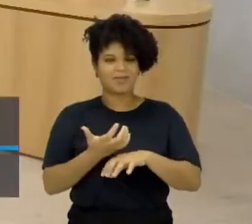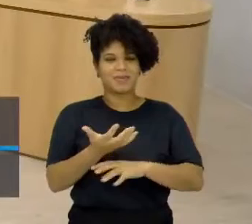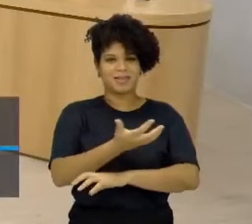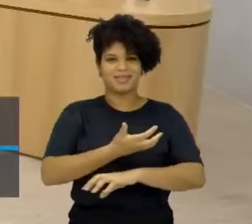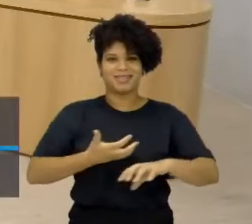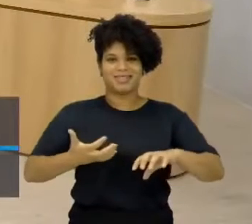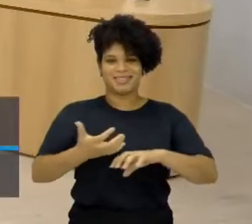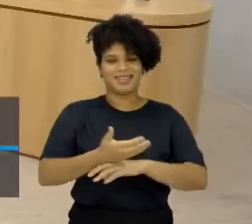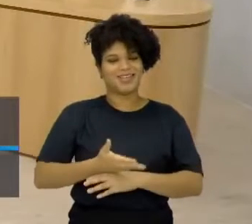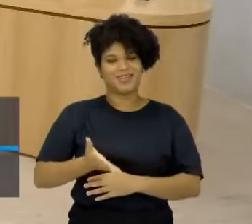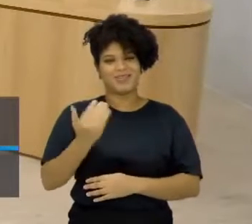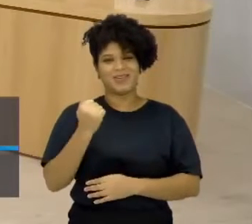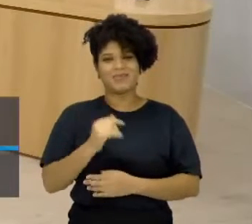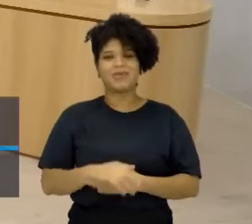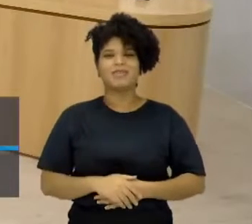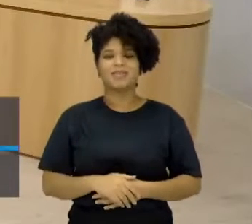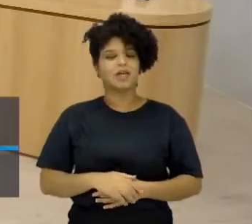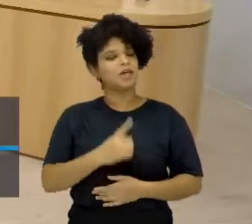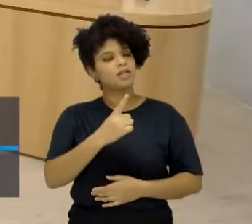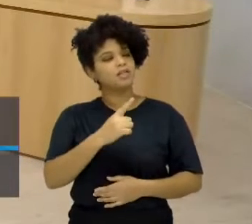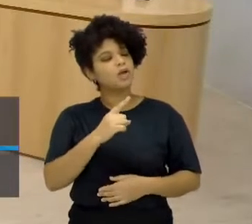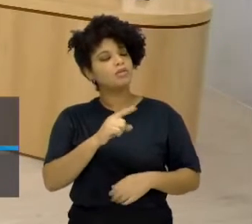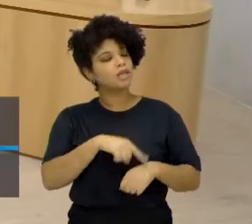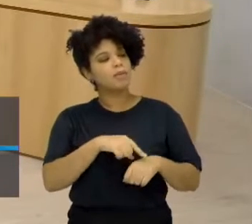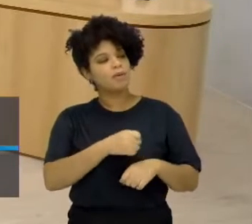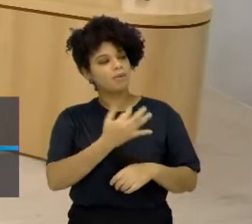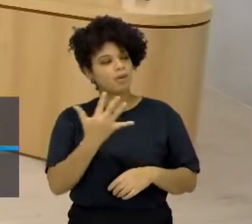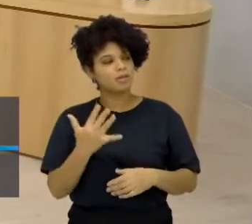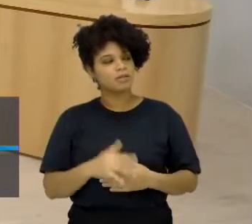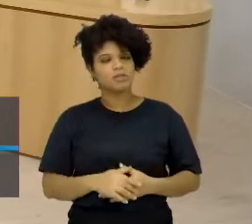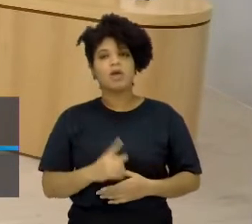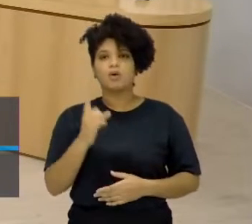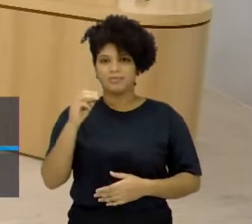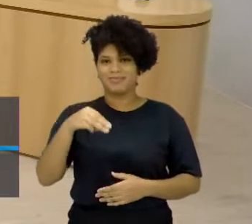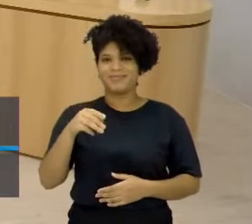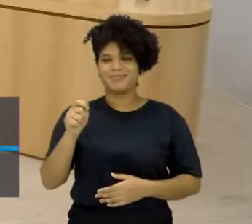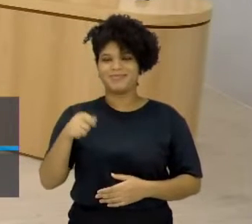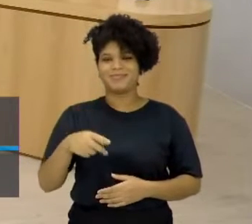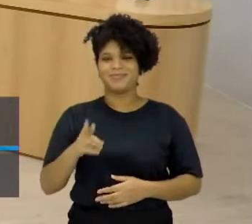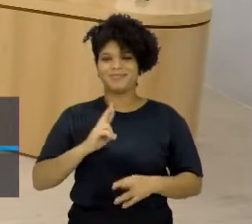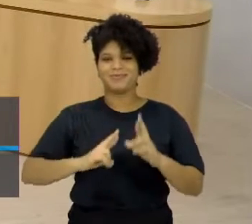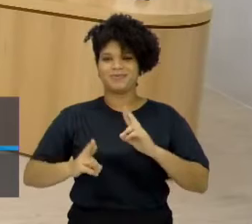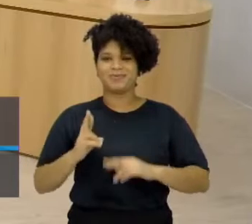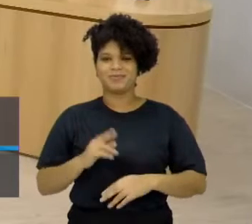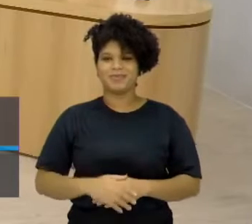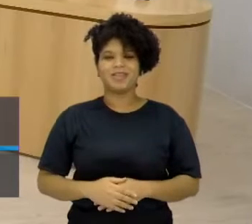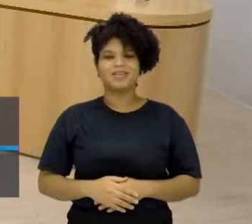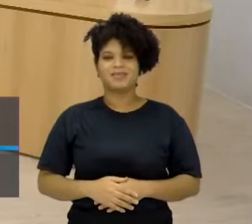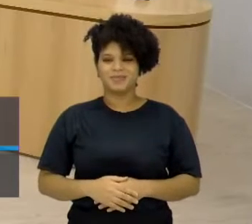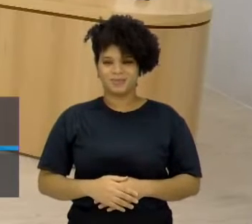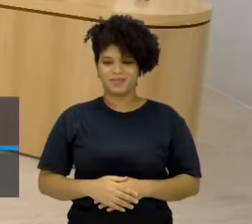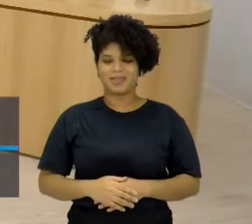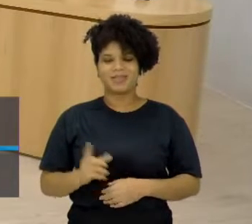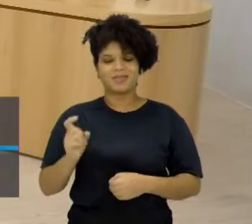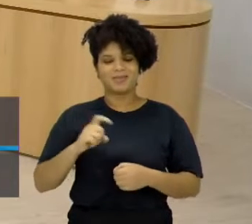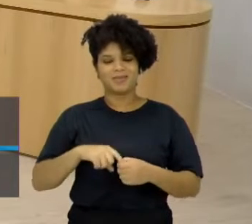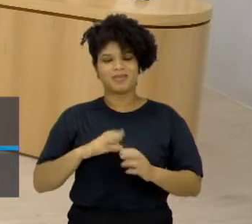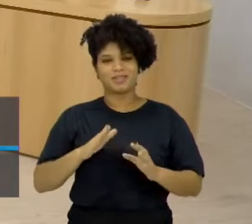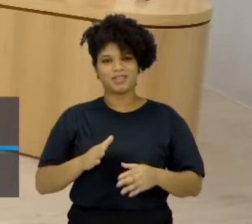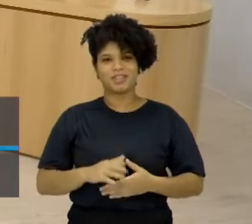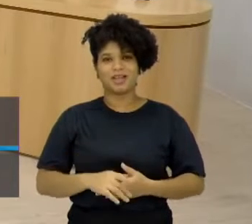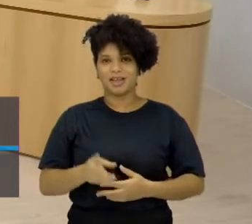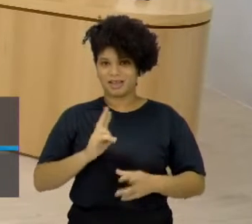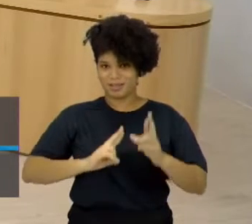João? Vamos lá, então, quanto tempo a gente vai dar para ele? Dá para 1 minuto, dá para voltar. 1 minuto tá legal? Então 1 minuto para vocês, daqui a pouco a gente